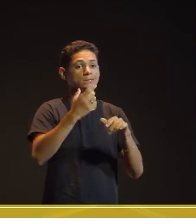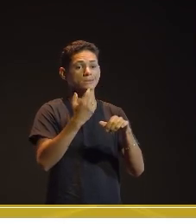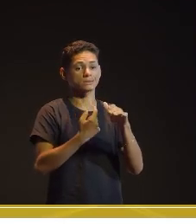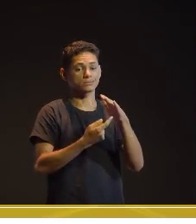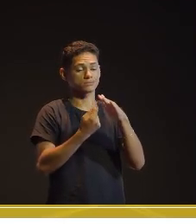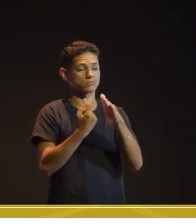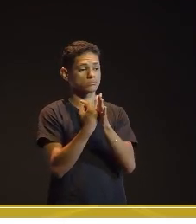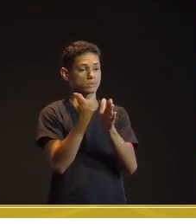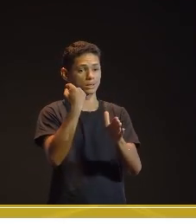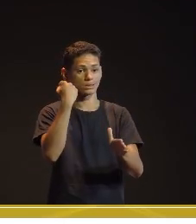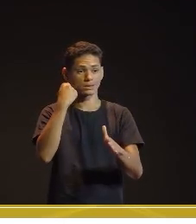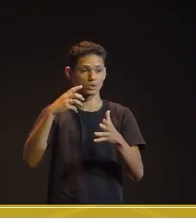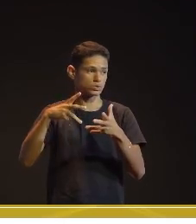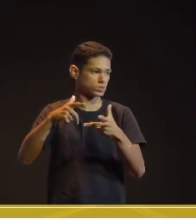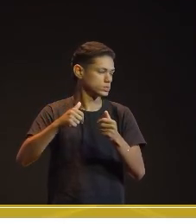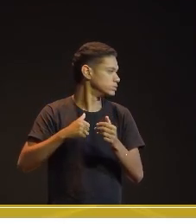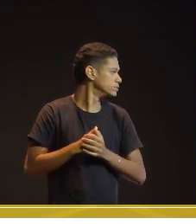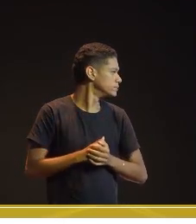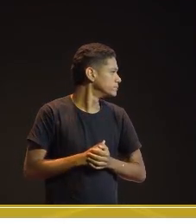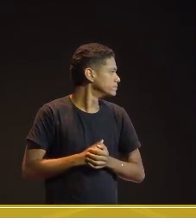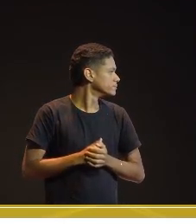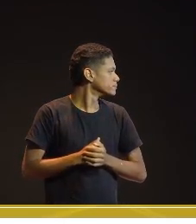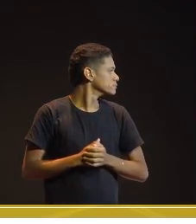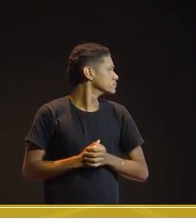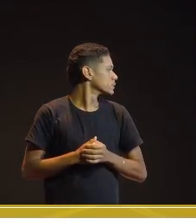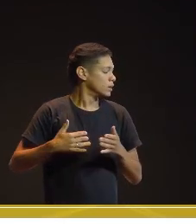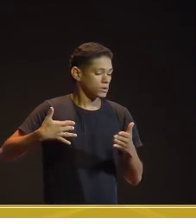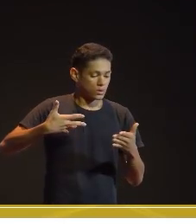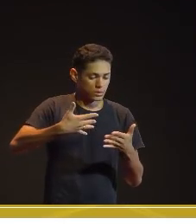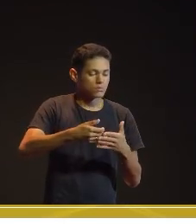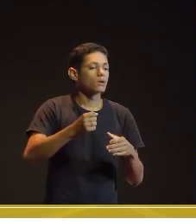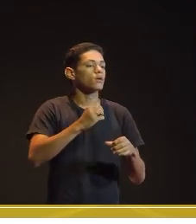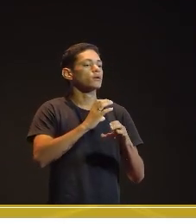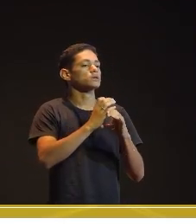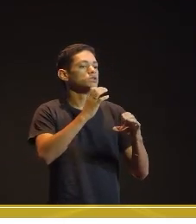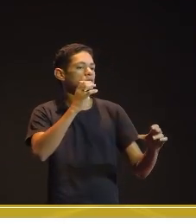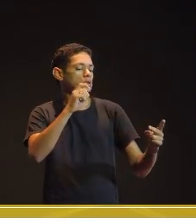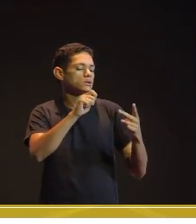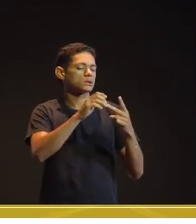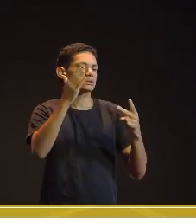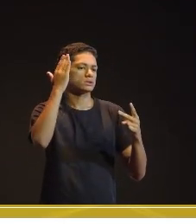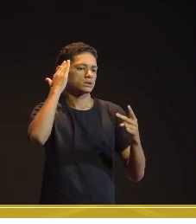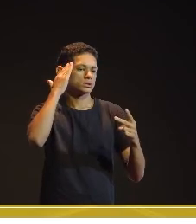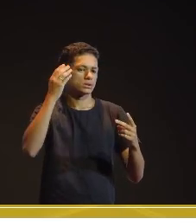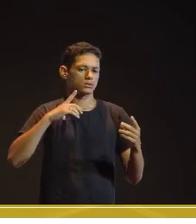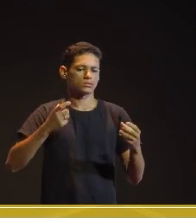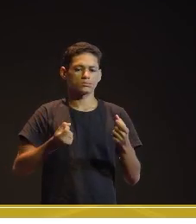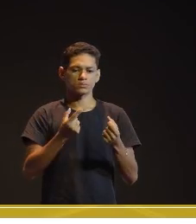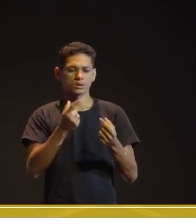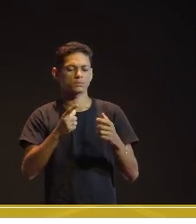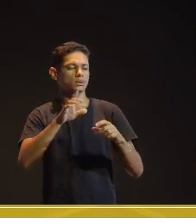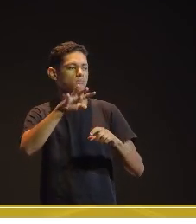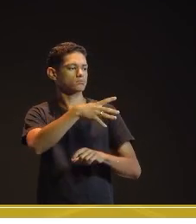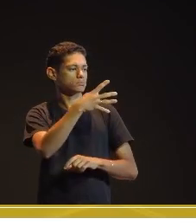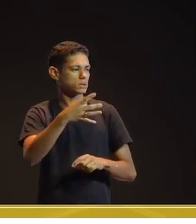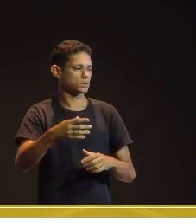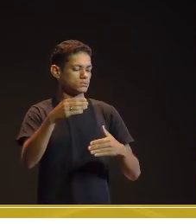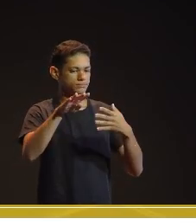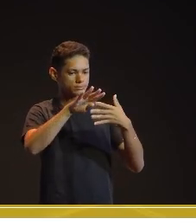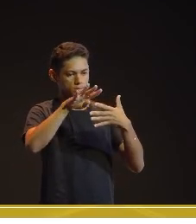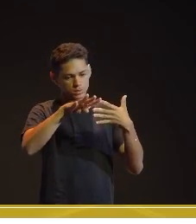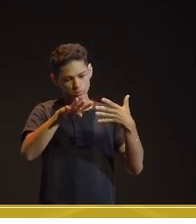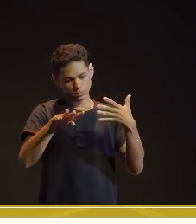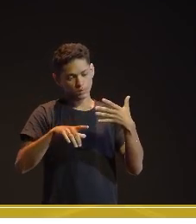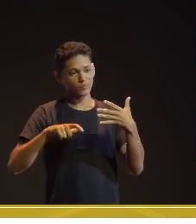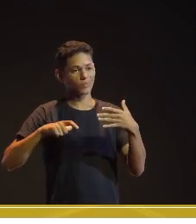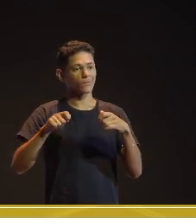todas. No meio do caminho, ou seja, a gente fazendo engenharia, entendendo suprimentos, entendendo a cadeia produtiva, a gente